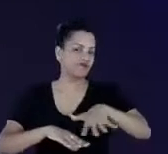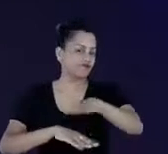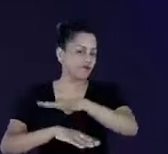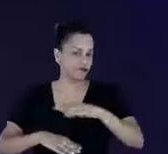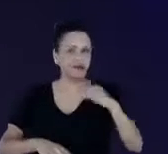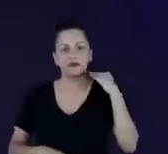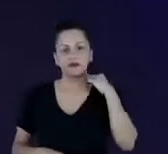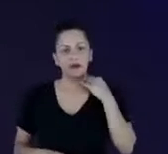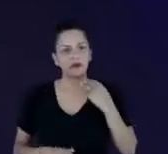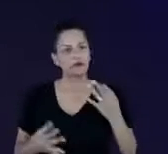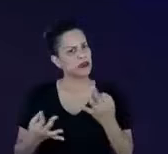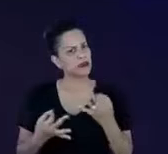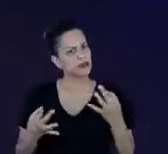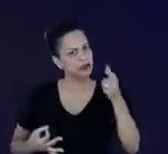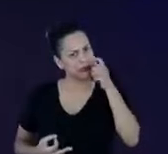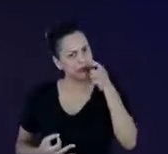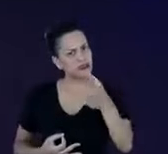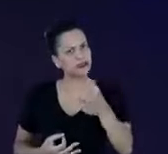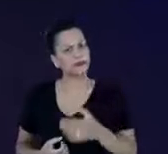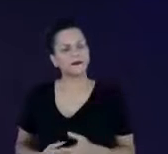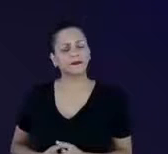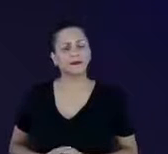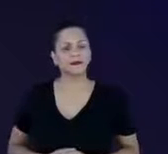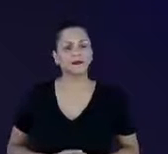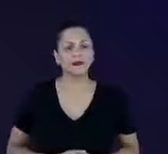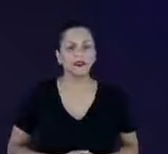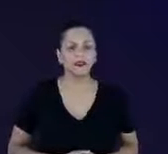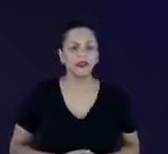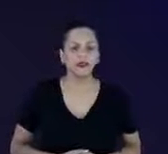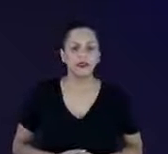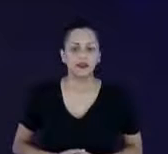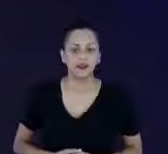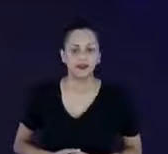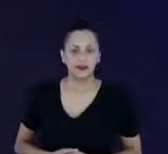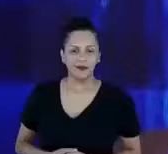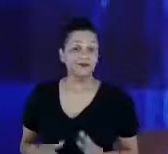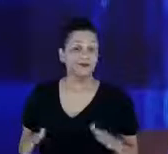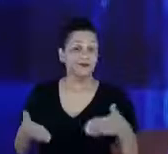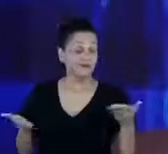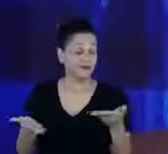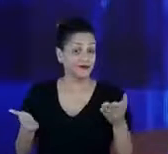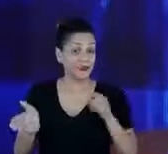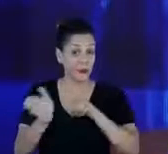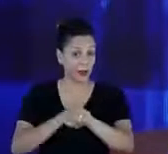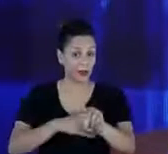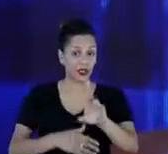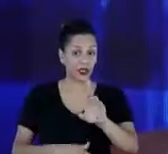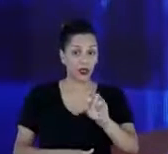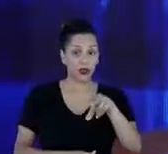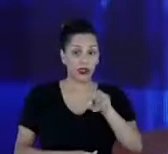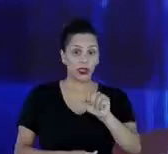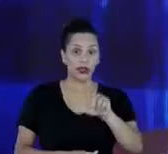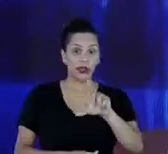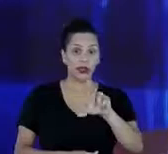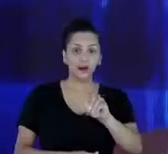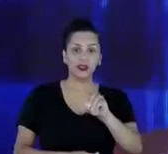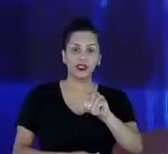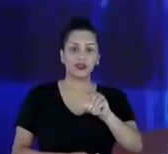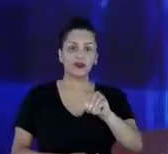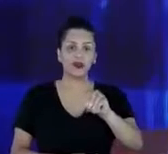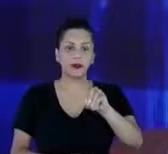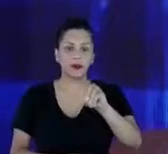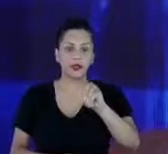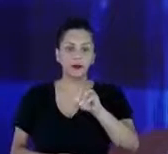interessante demais é bom eu vou então agora fazer uma pergunta pro Ronaldo Ronaldo